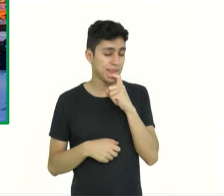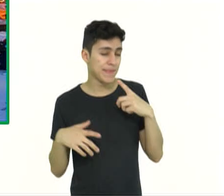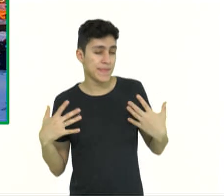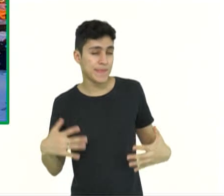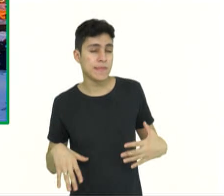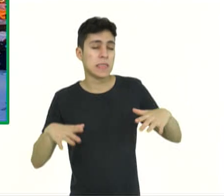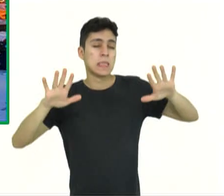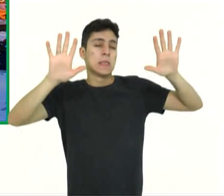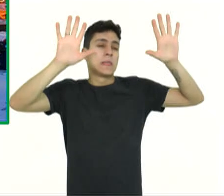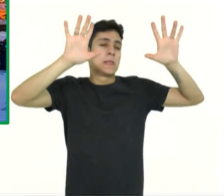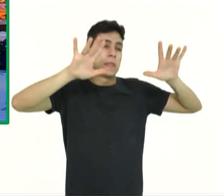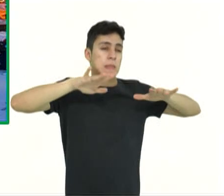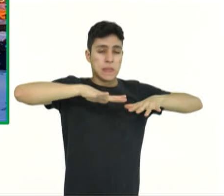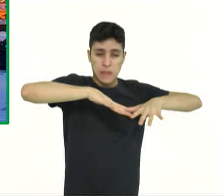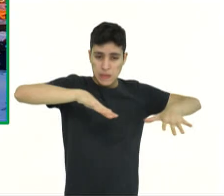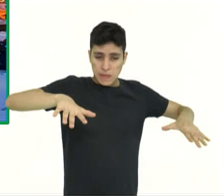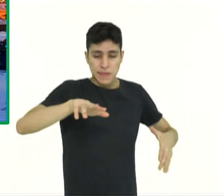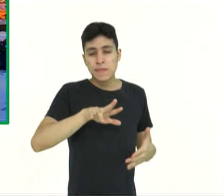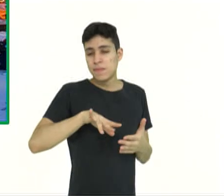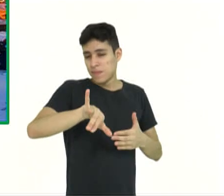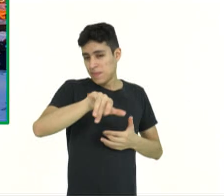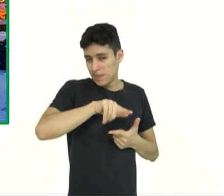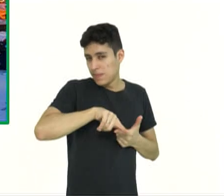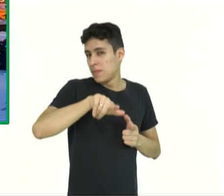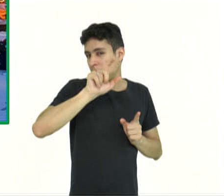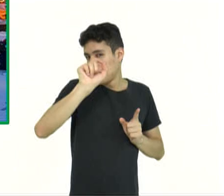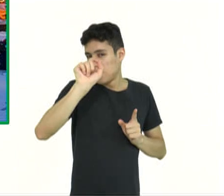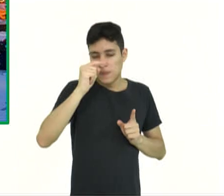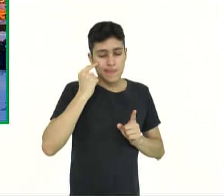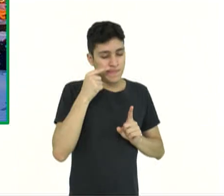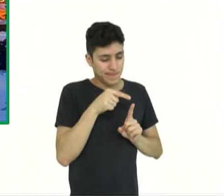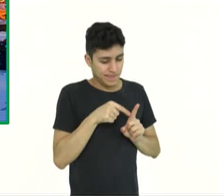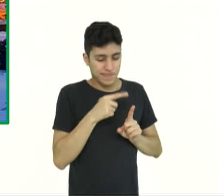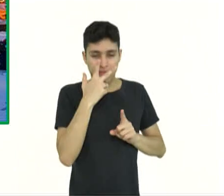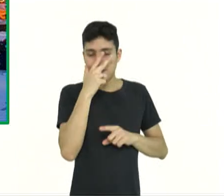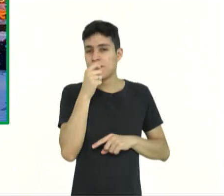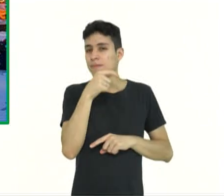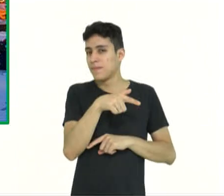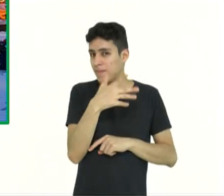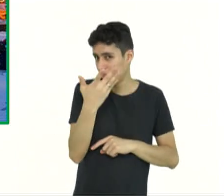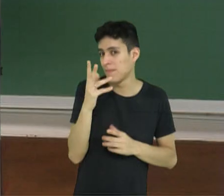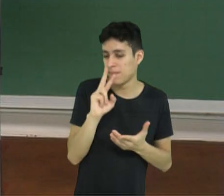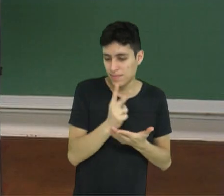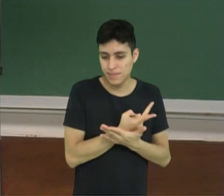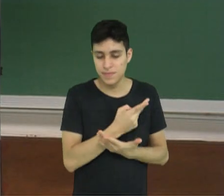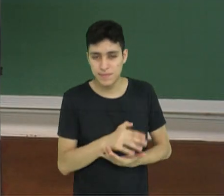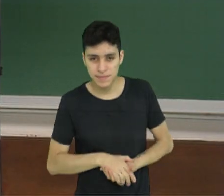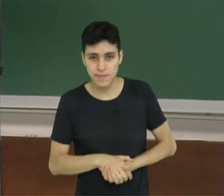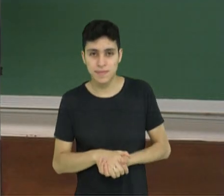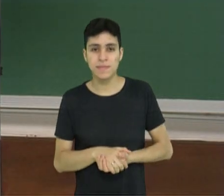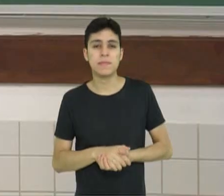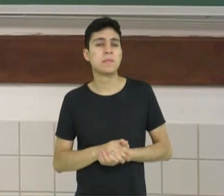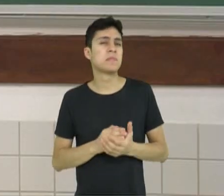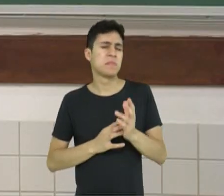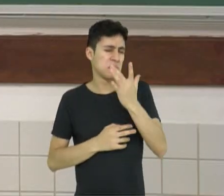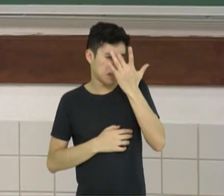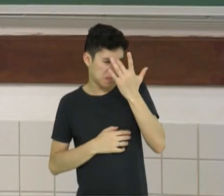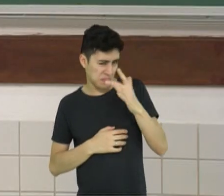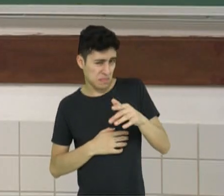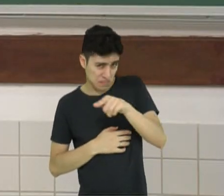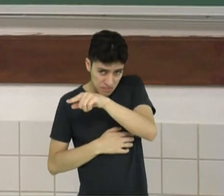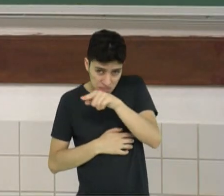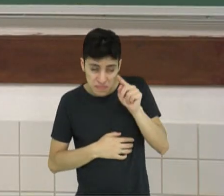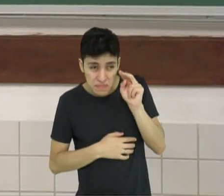neve, essa camada de neve pode causar problemas desse tipo, é uma curiosidade até bizarro, né? Mas acontece. E ultimamente, não sei se você tem acompanhado